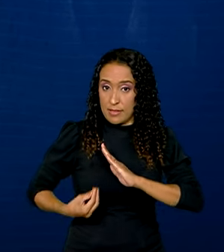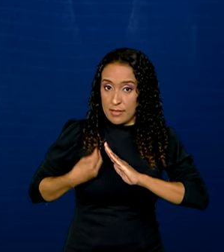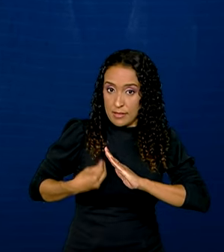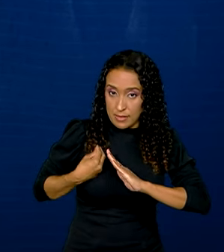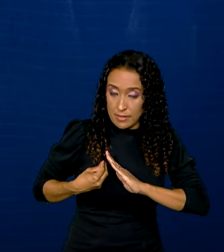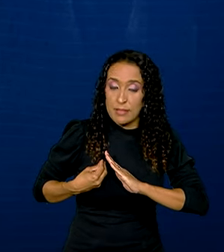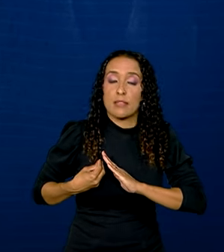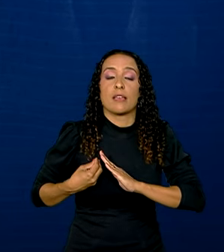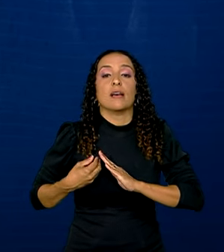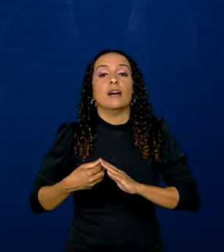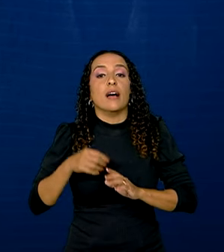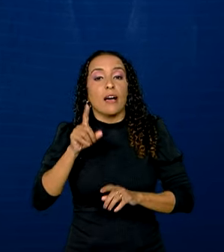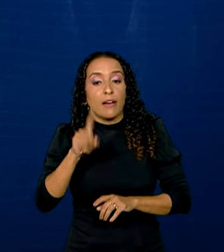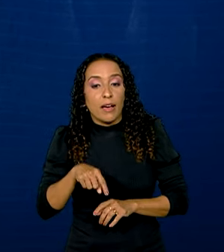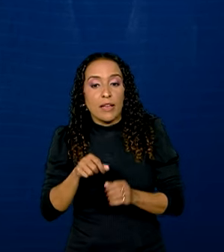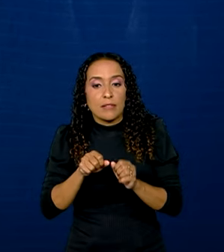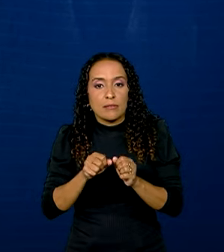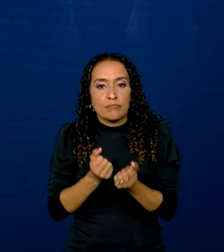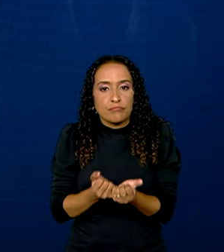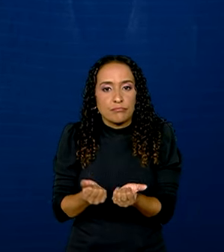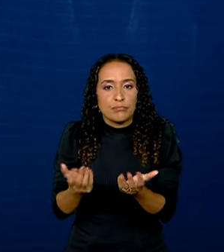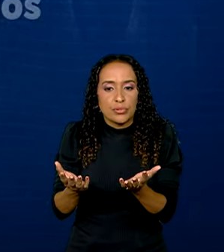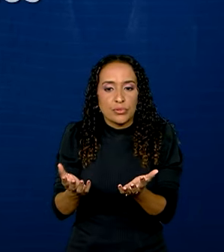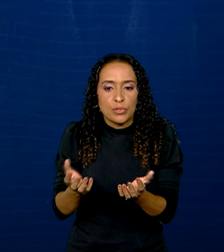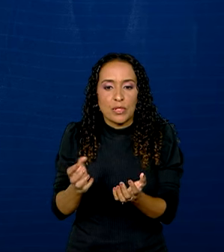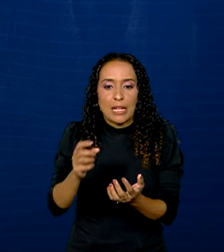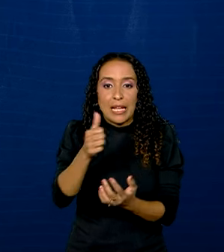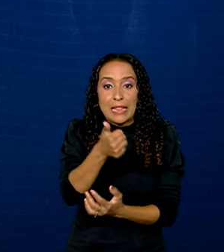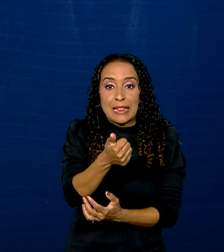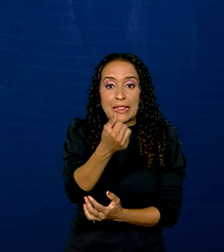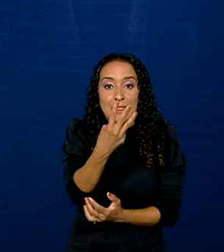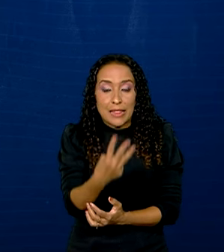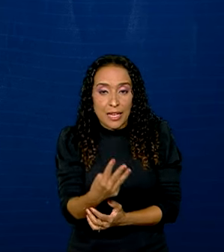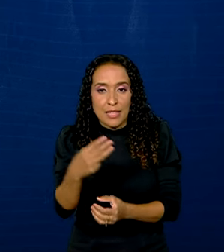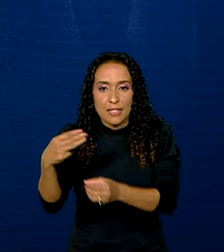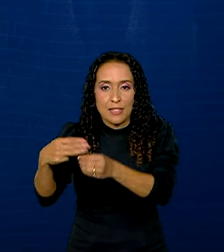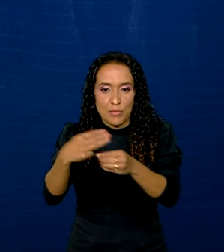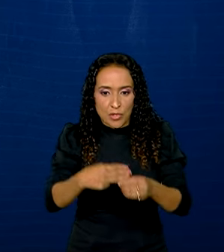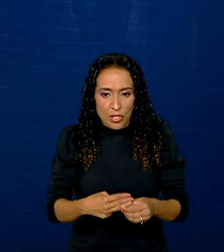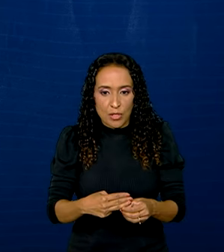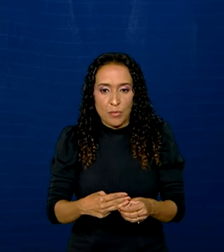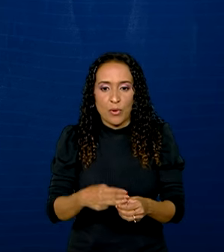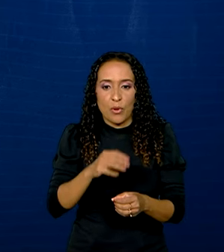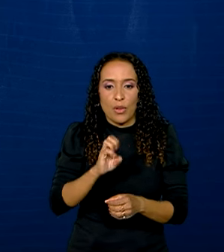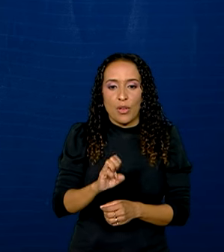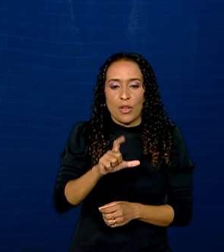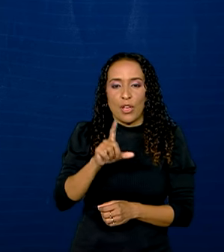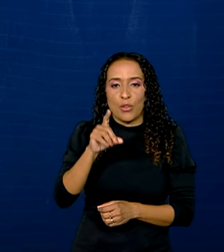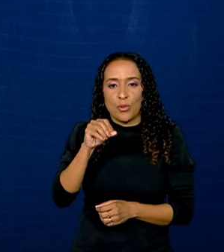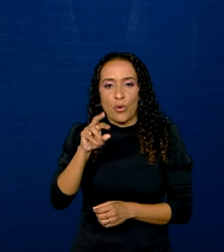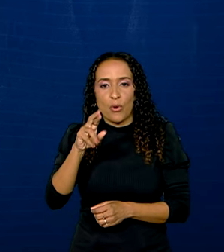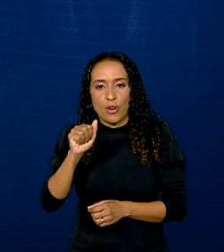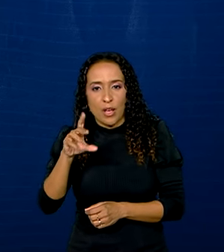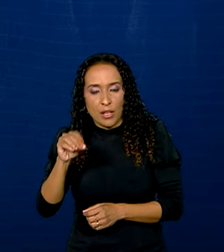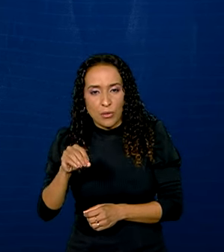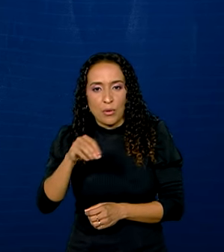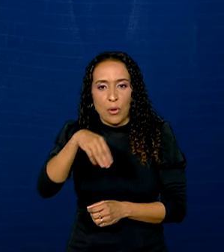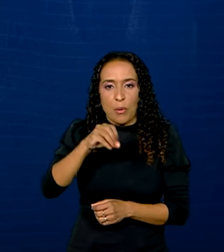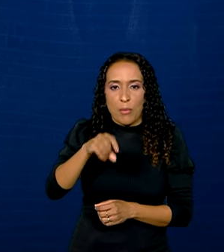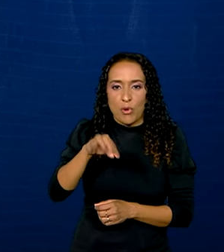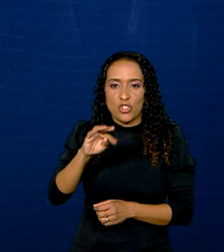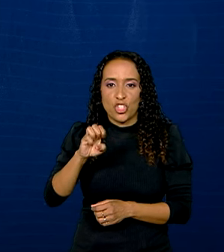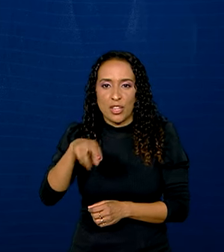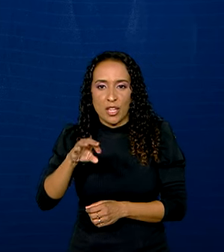Casa Minha Vida serão distribuídas em 13 municípios: Eldorado do Sul, Montenegro,